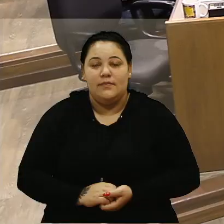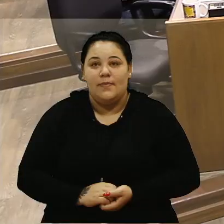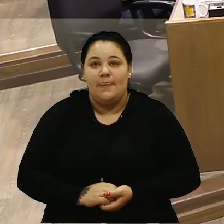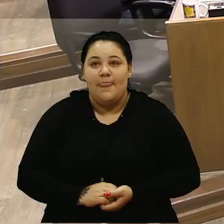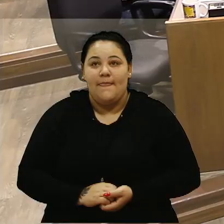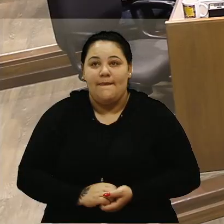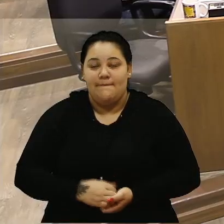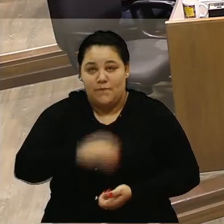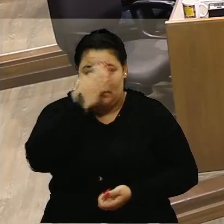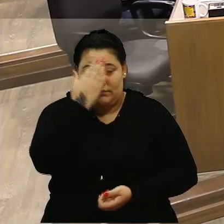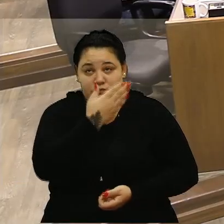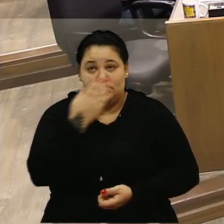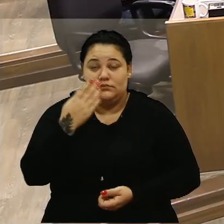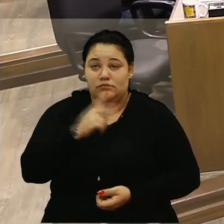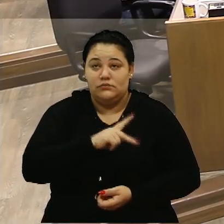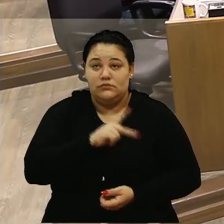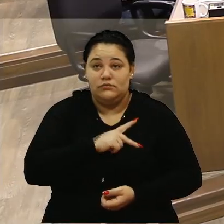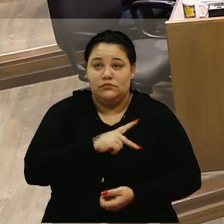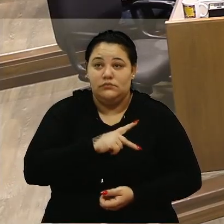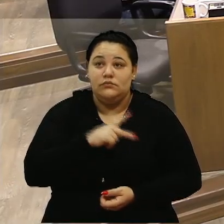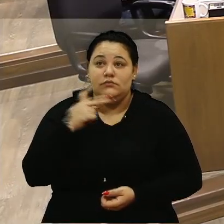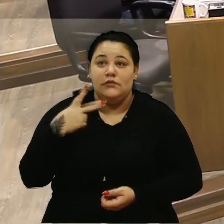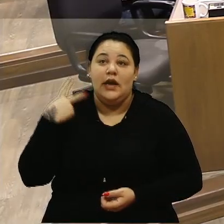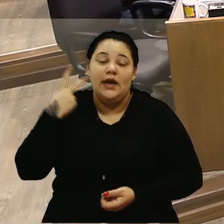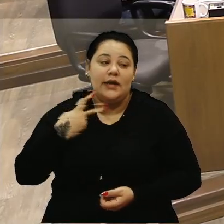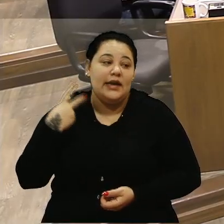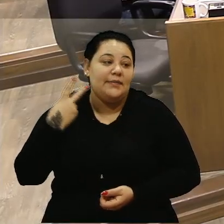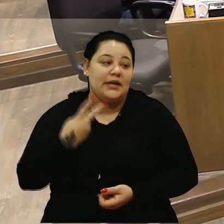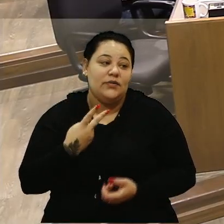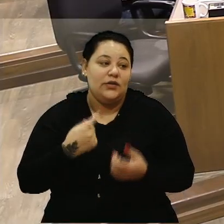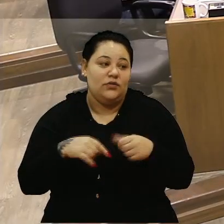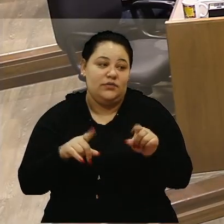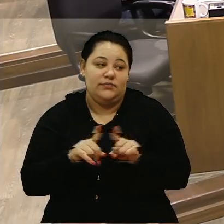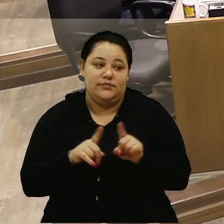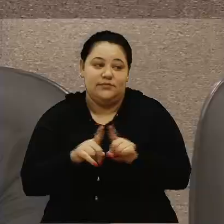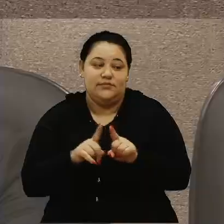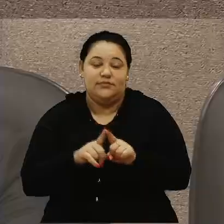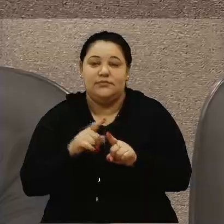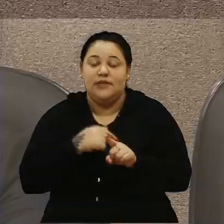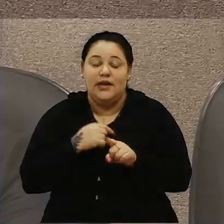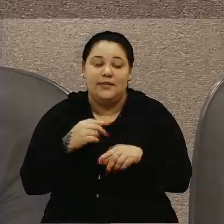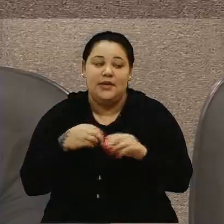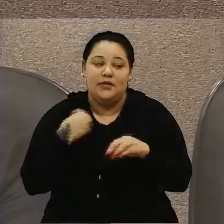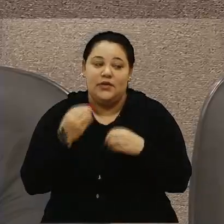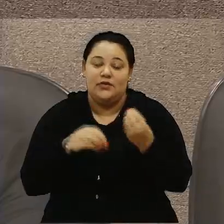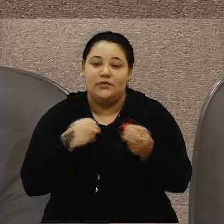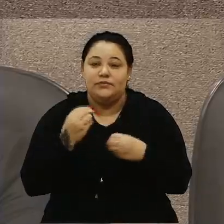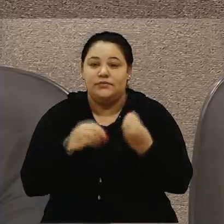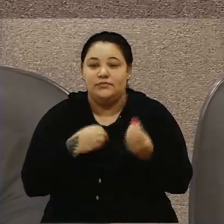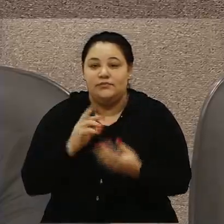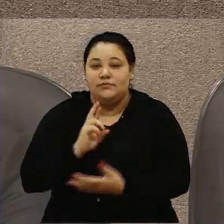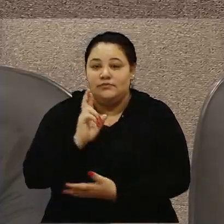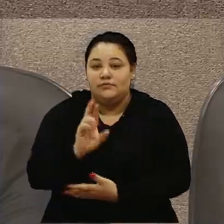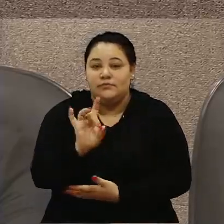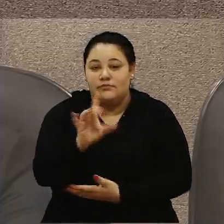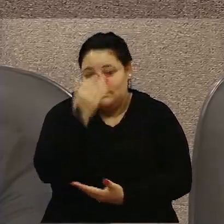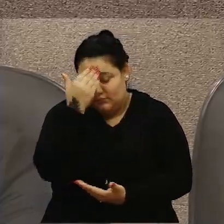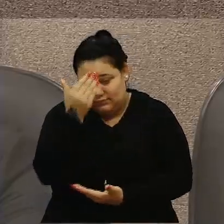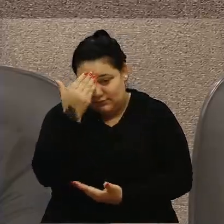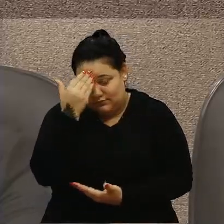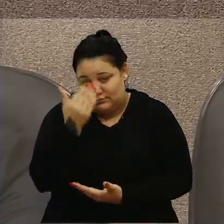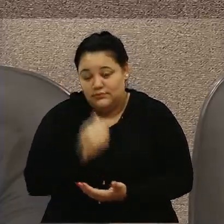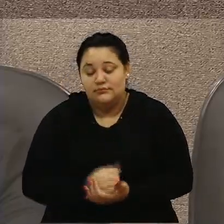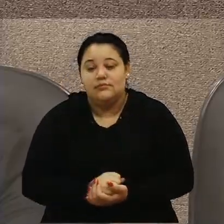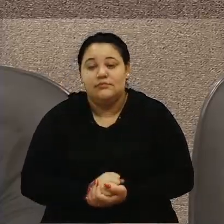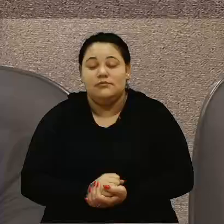Colegas vereadores, vários temas importantes tratados aqui nas pequenas comunicações. Como me sinto representada, faço só o agradecimento